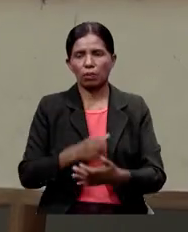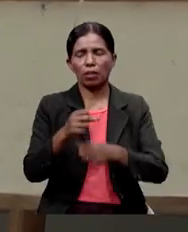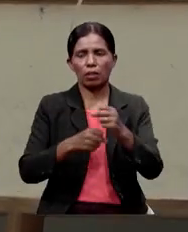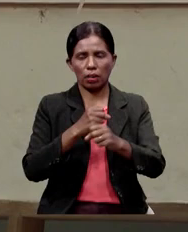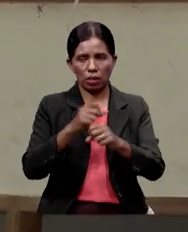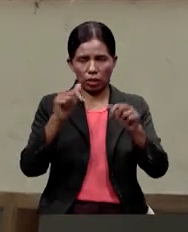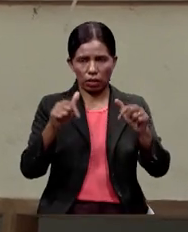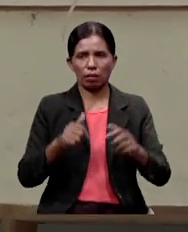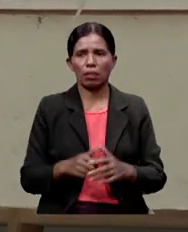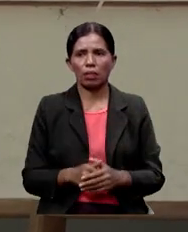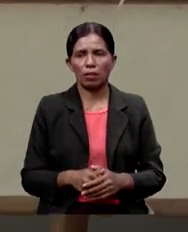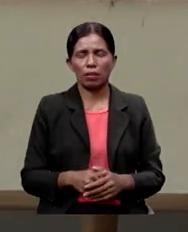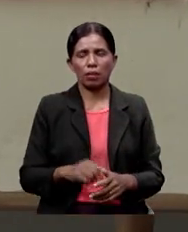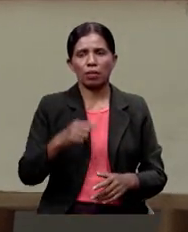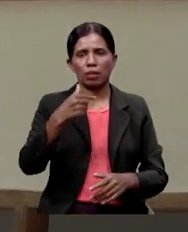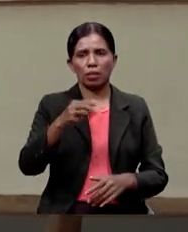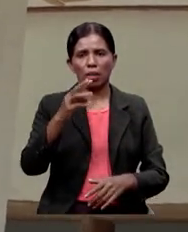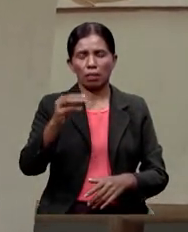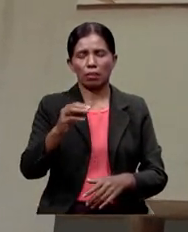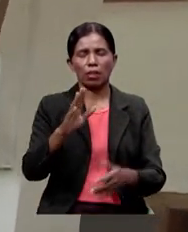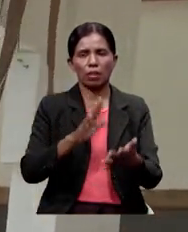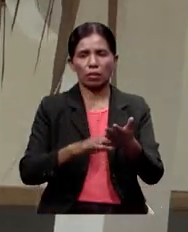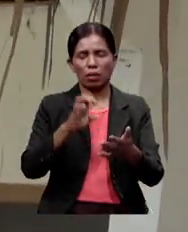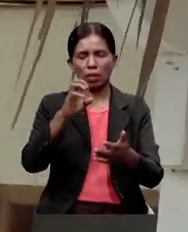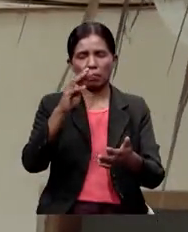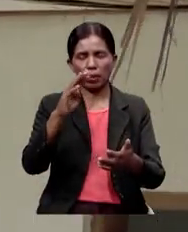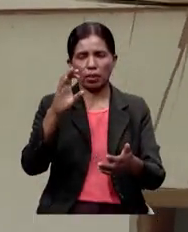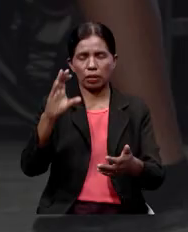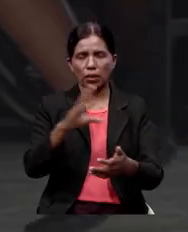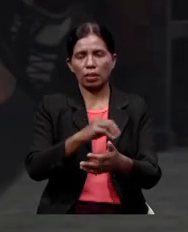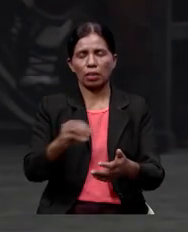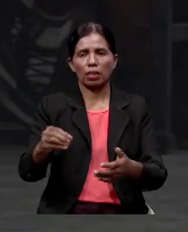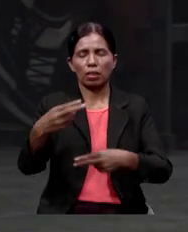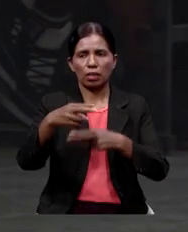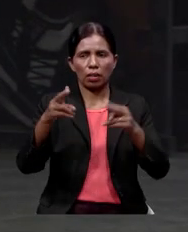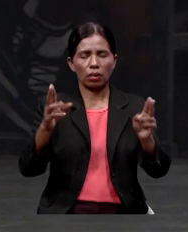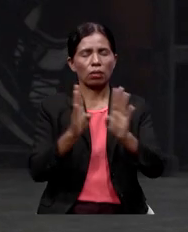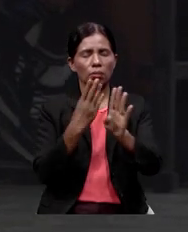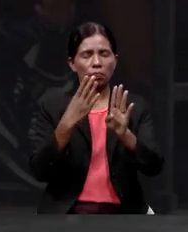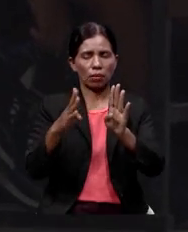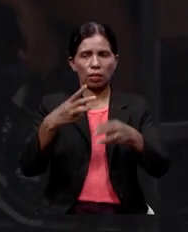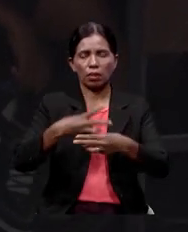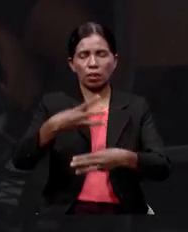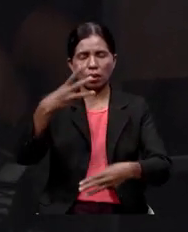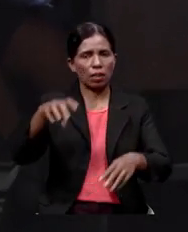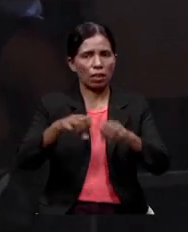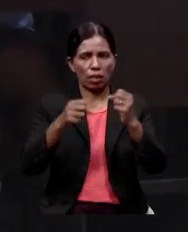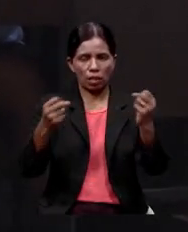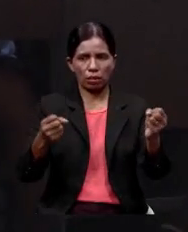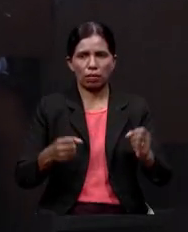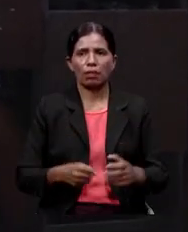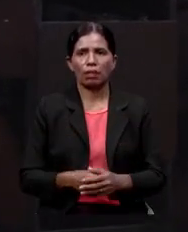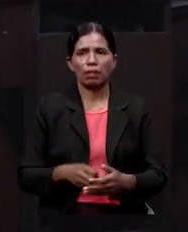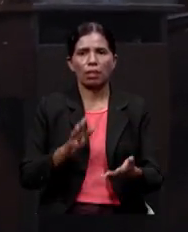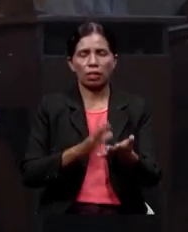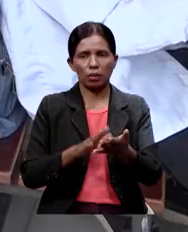Tuir observação GMN e a escola EBC Metinaru e a sala Cia Macoda Mata na janela Balum condição la diacona. No e a